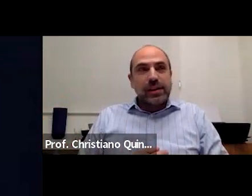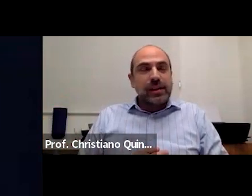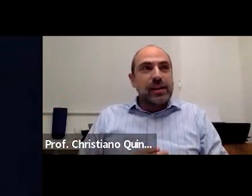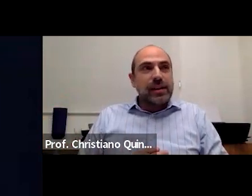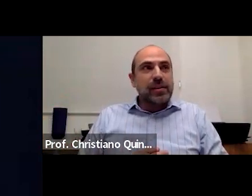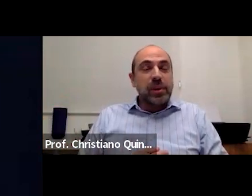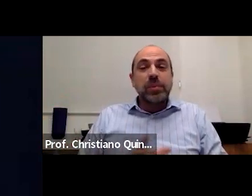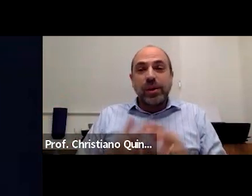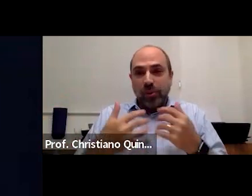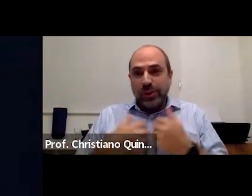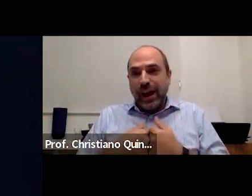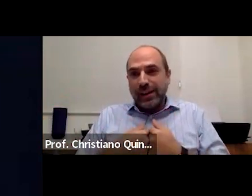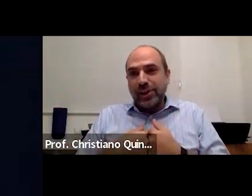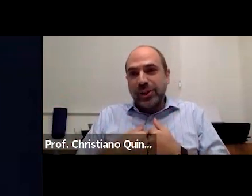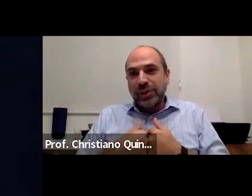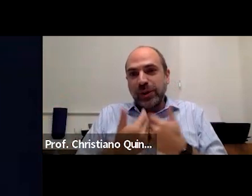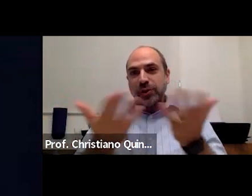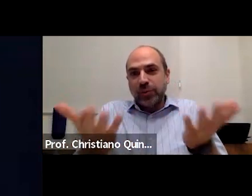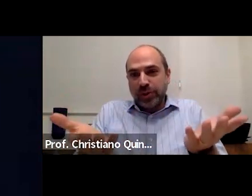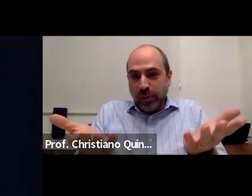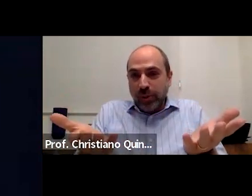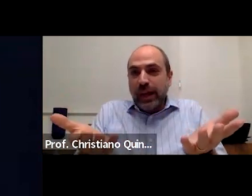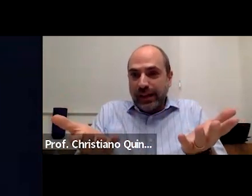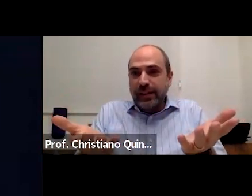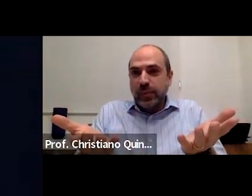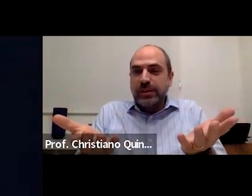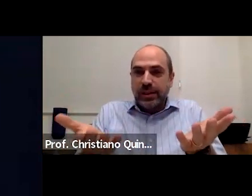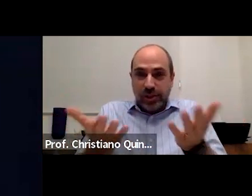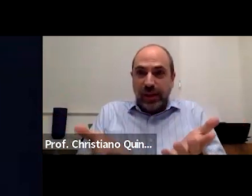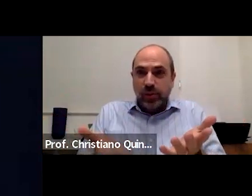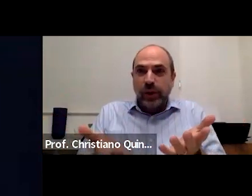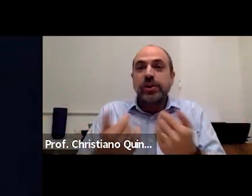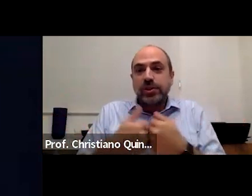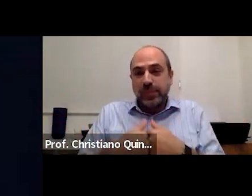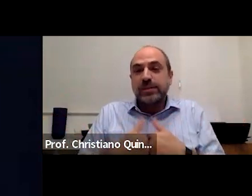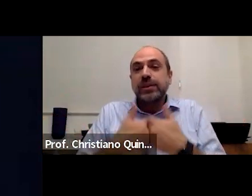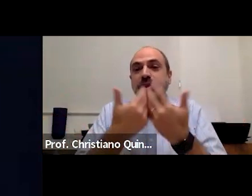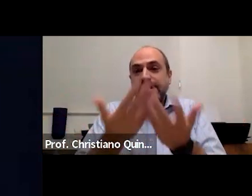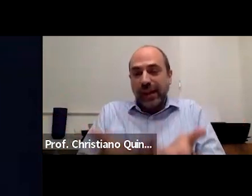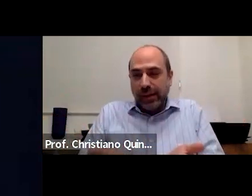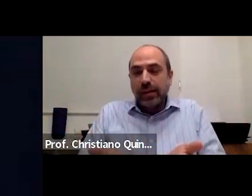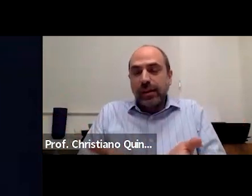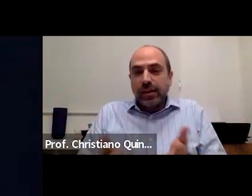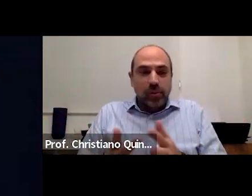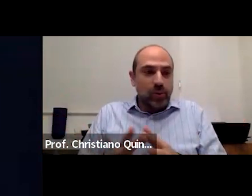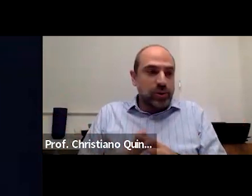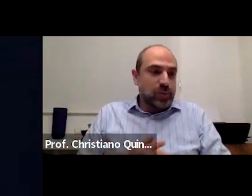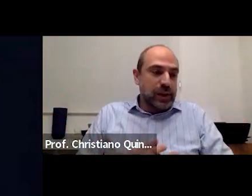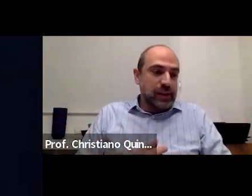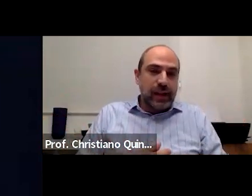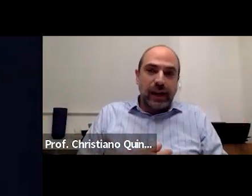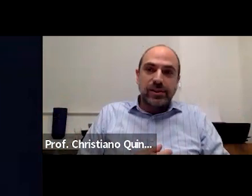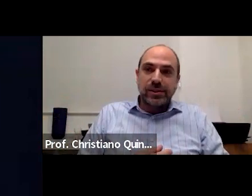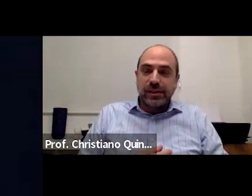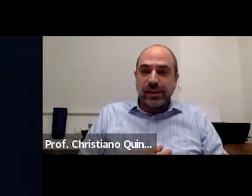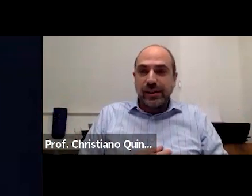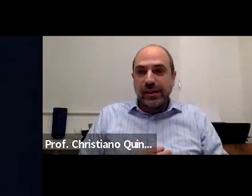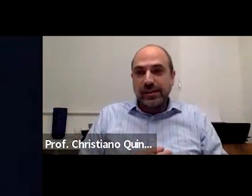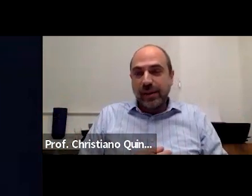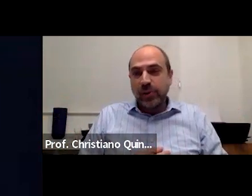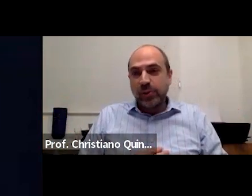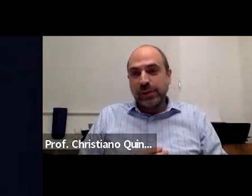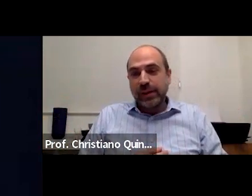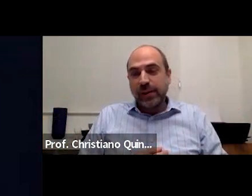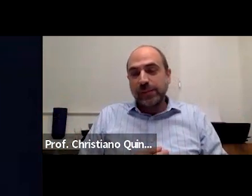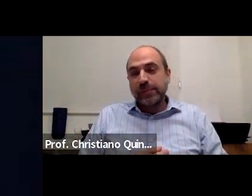de, primeiro, cuidar da gente para que a gente possa cuidar desse paciente que está doente, esse paciente que tem hoje uma realidade